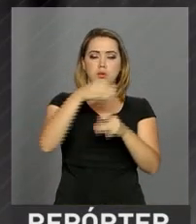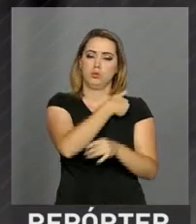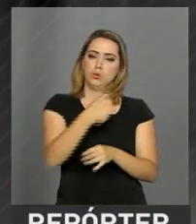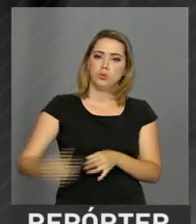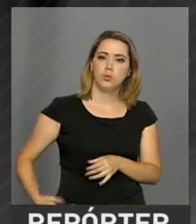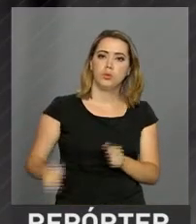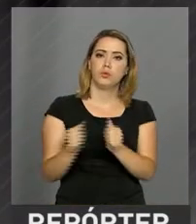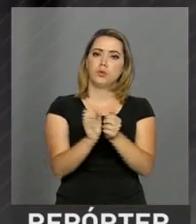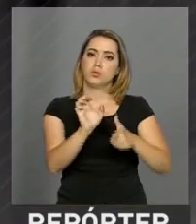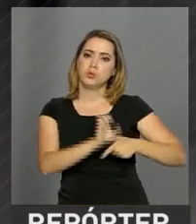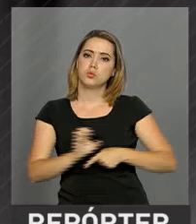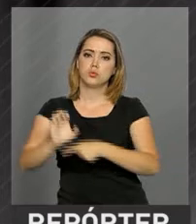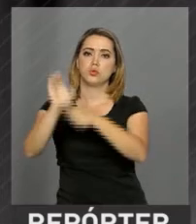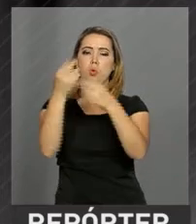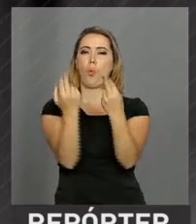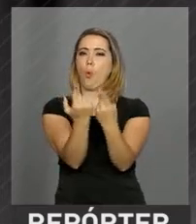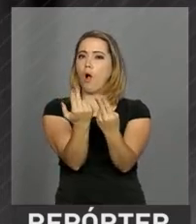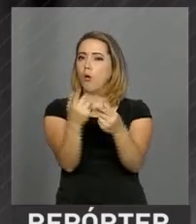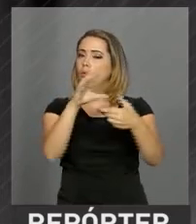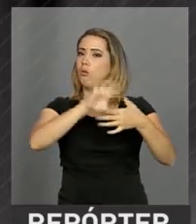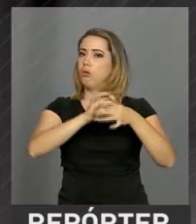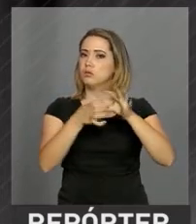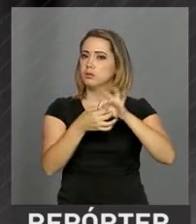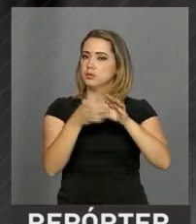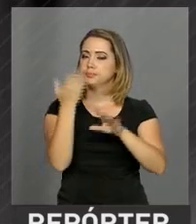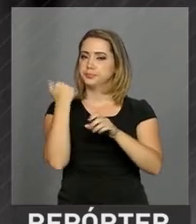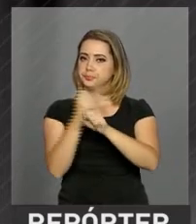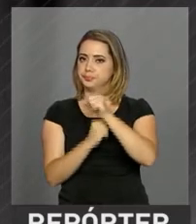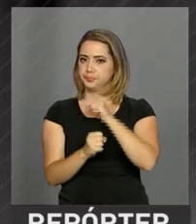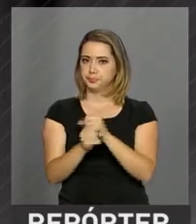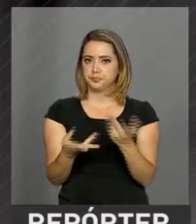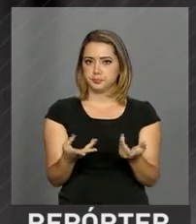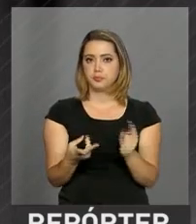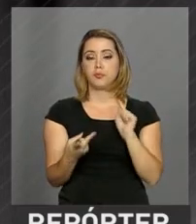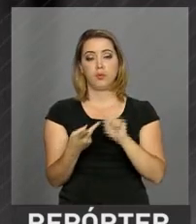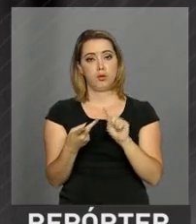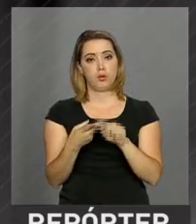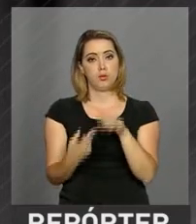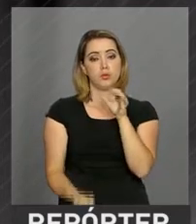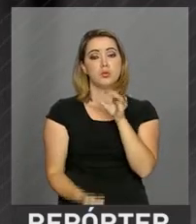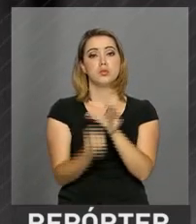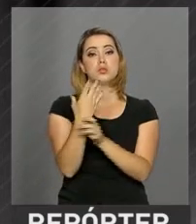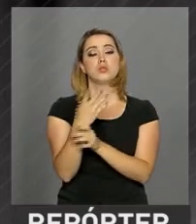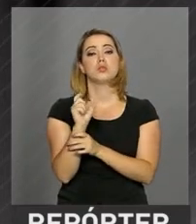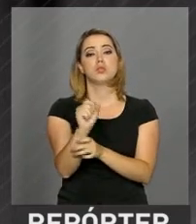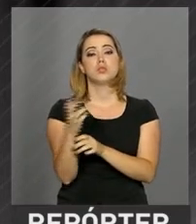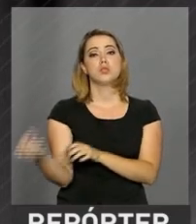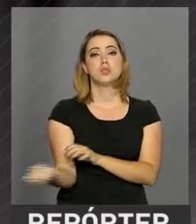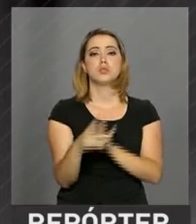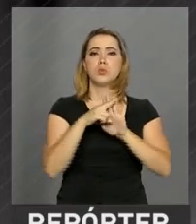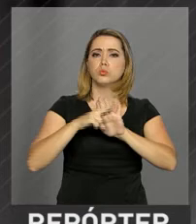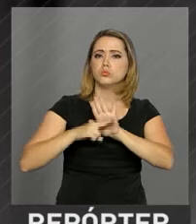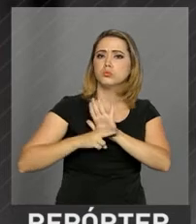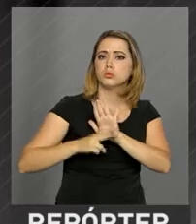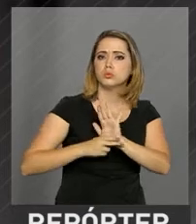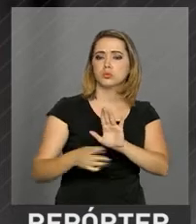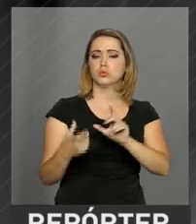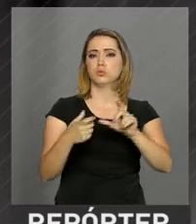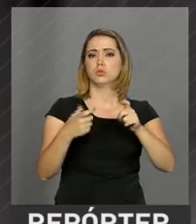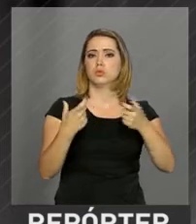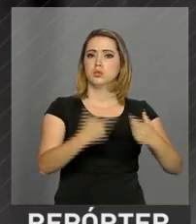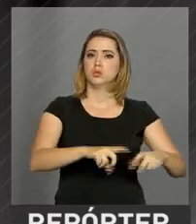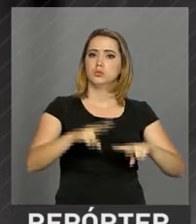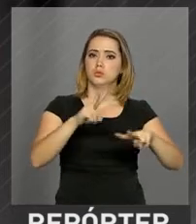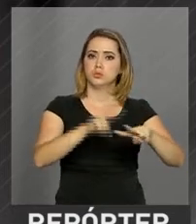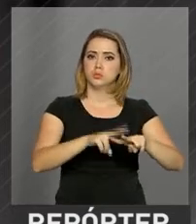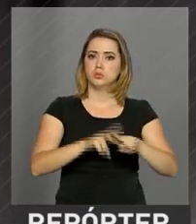os estados nos moldes das olimpíadas do ano passado a criação de uma comissão para reforma do sistema prisional com representantes